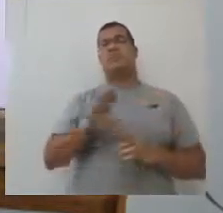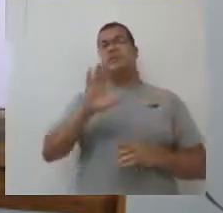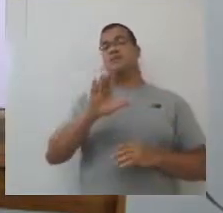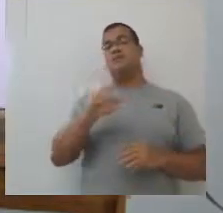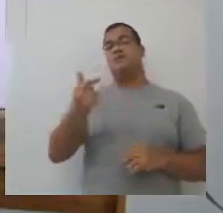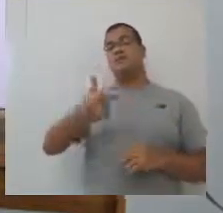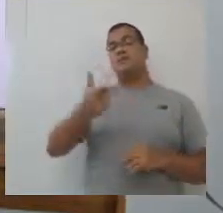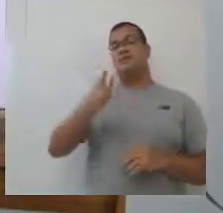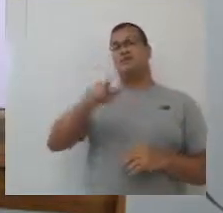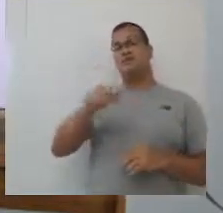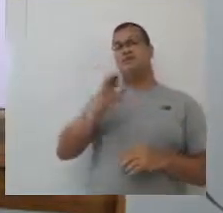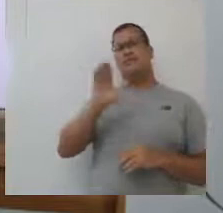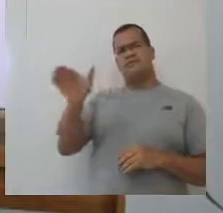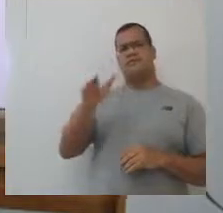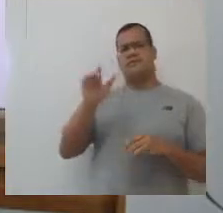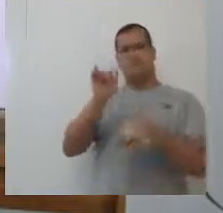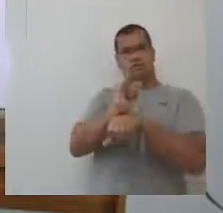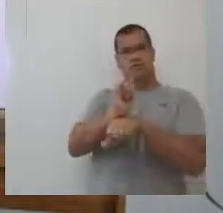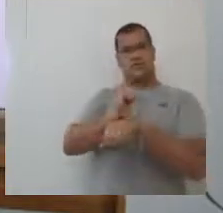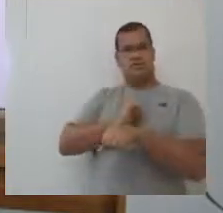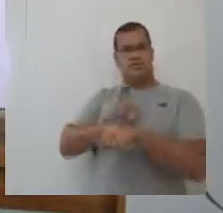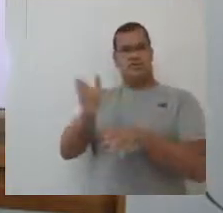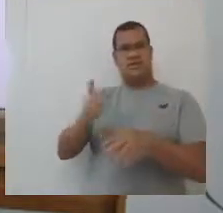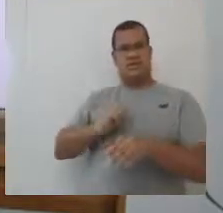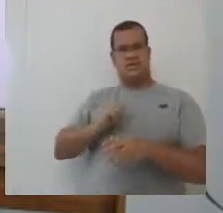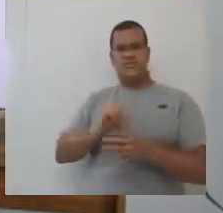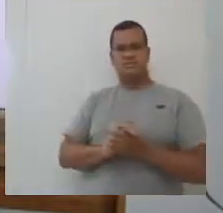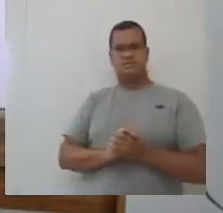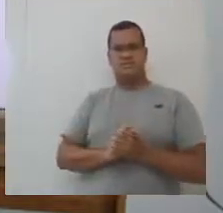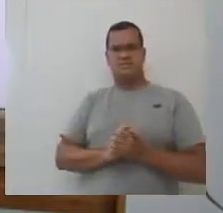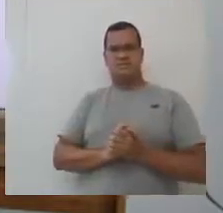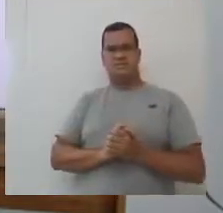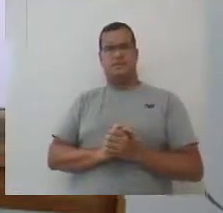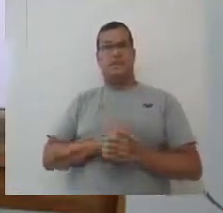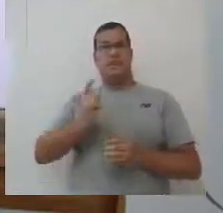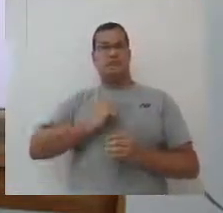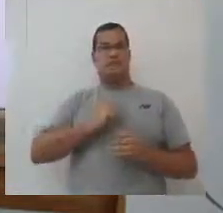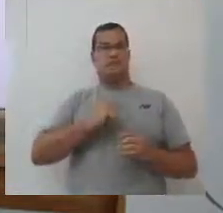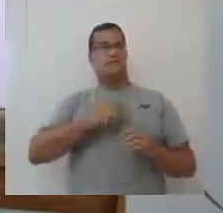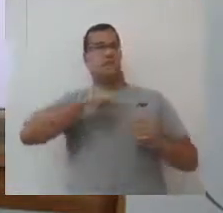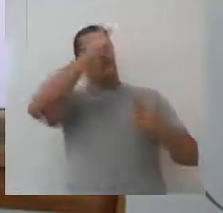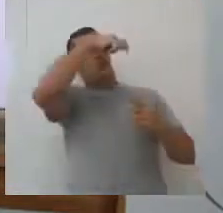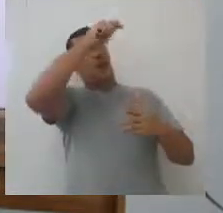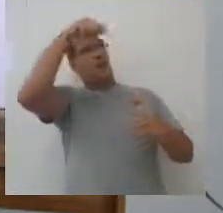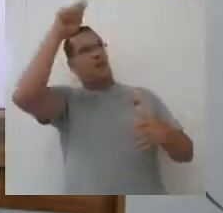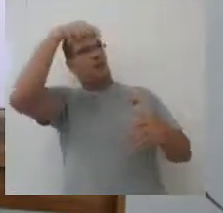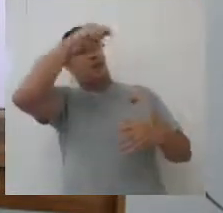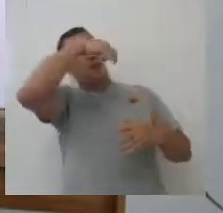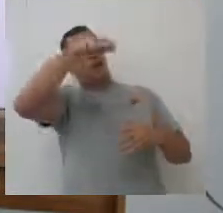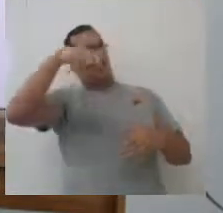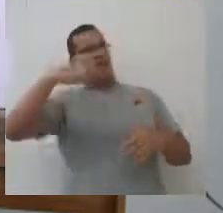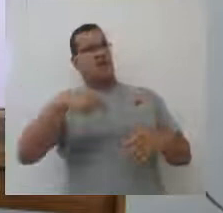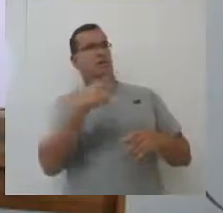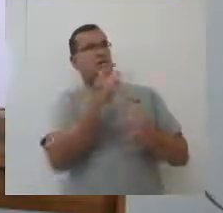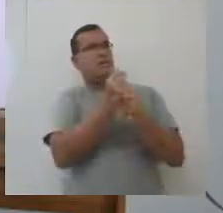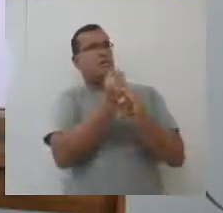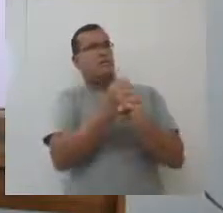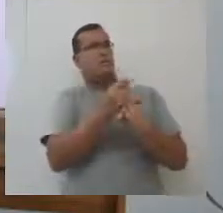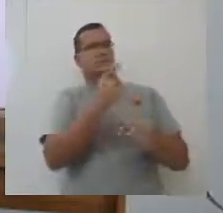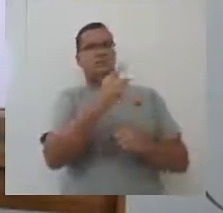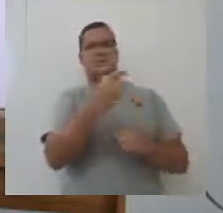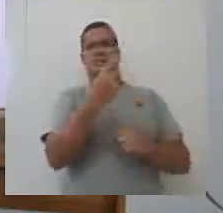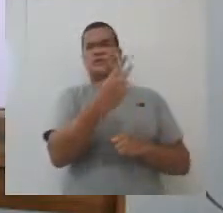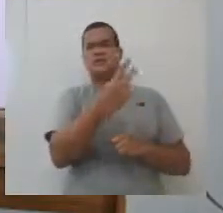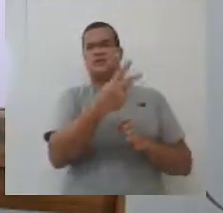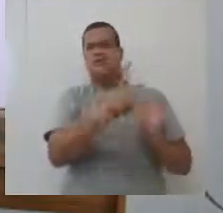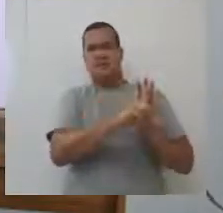lá, tá? Mas aí o que é que acontece? Depois de vocês fazerem aqueles quadros enormes, para